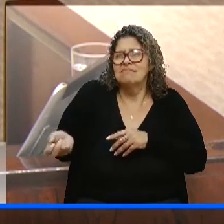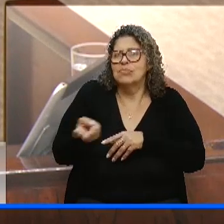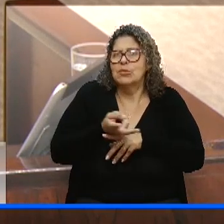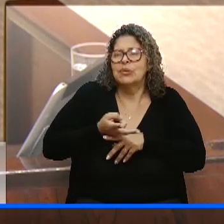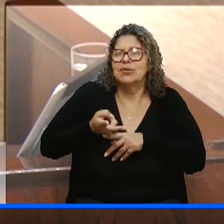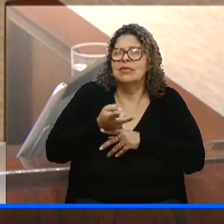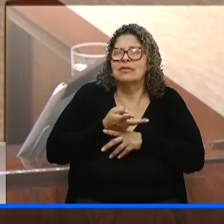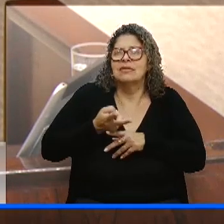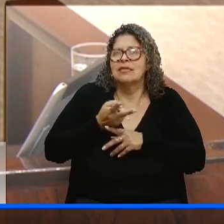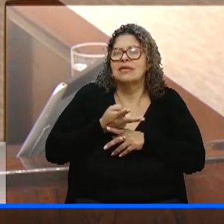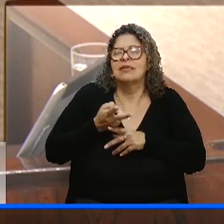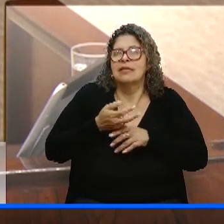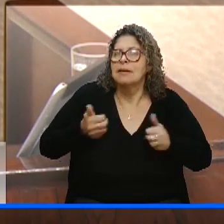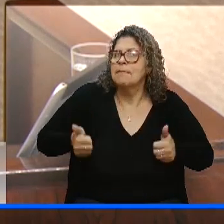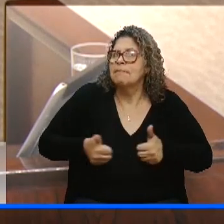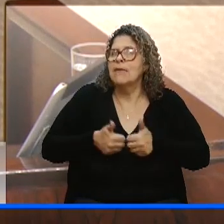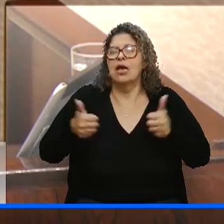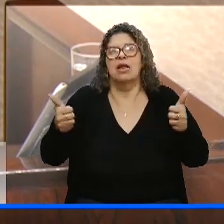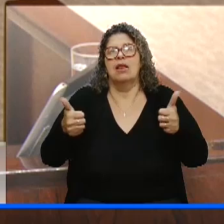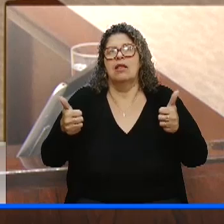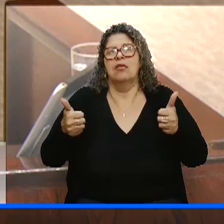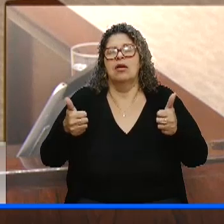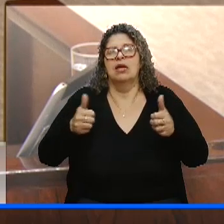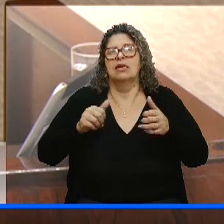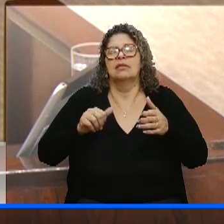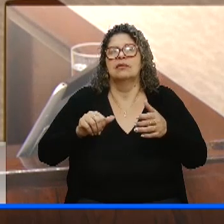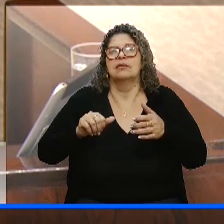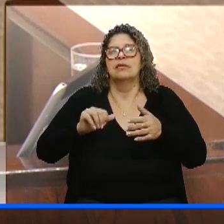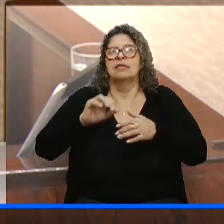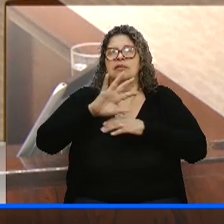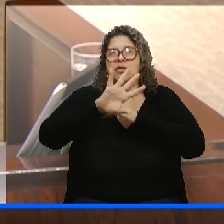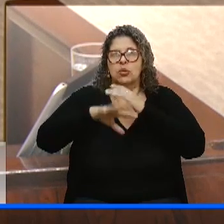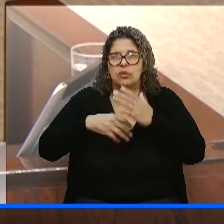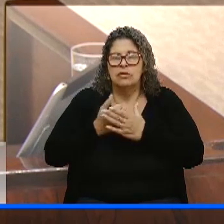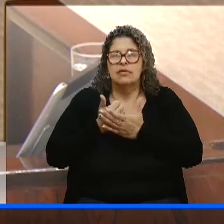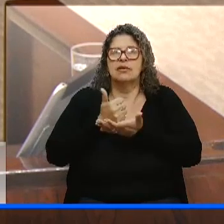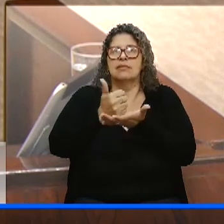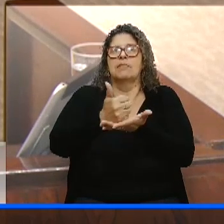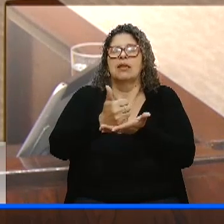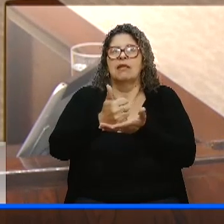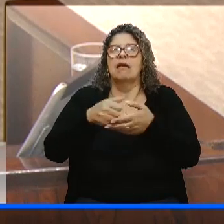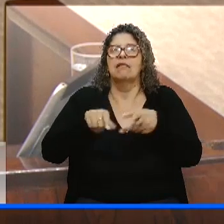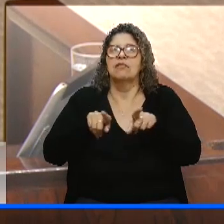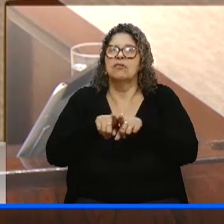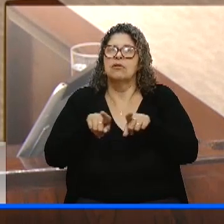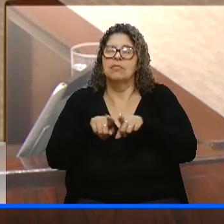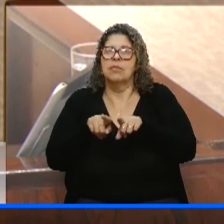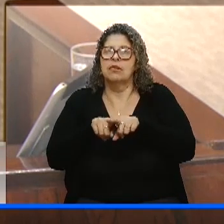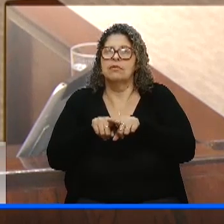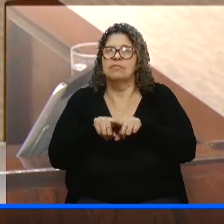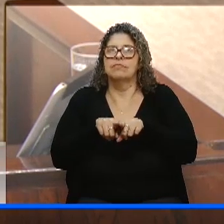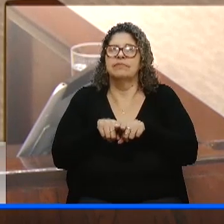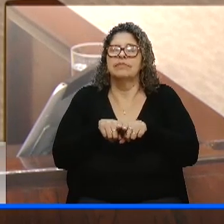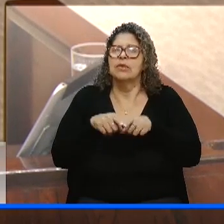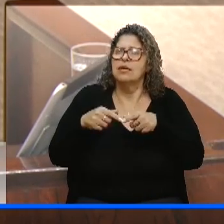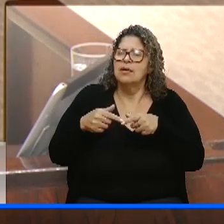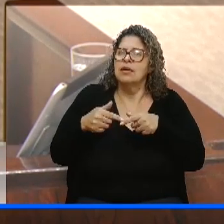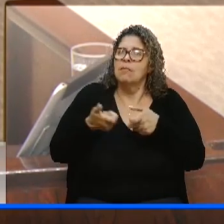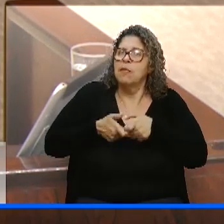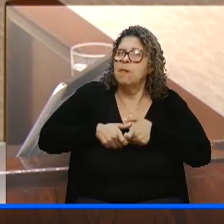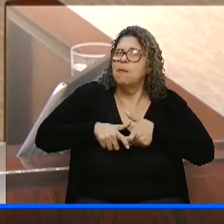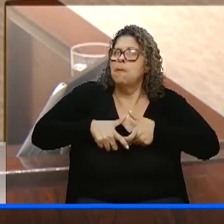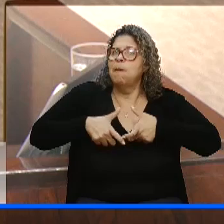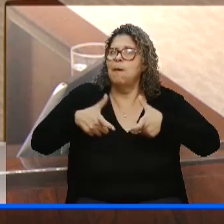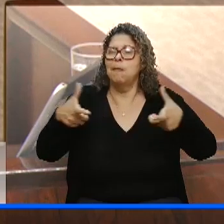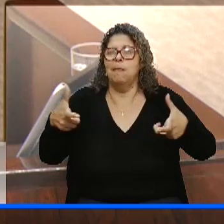condição melhor e de sustentabilidade dessa produção e de que nós possamos aumentar a produção